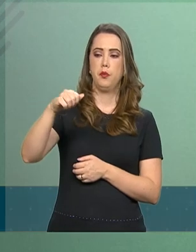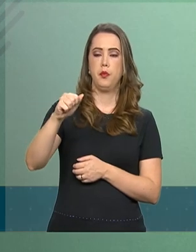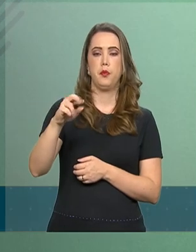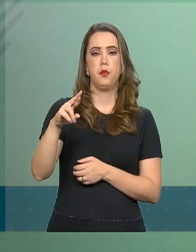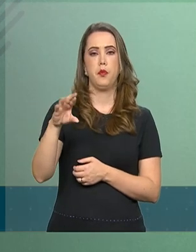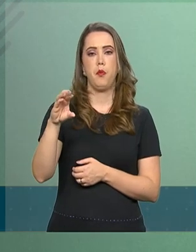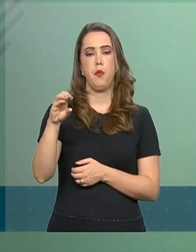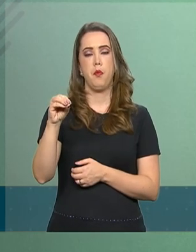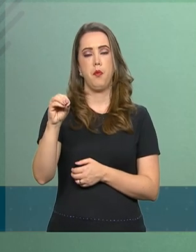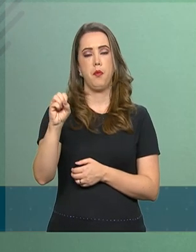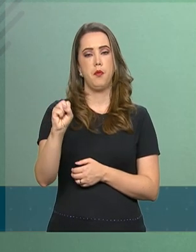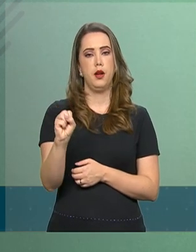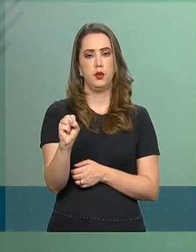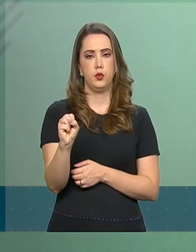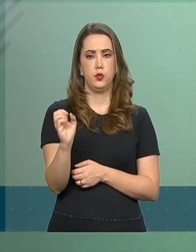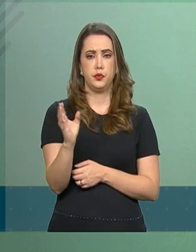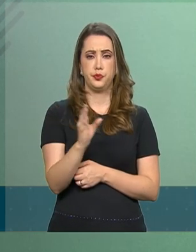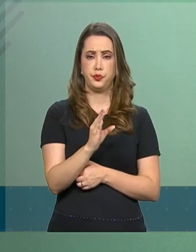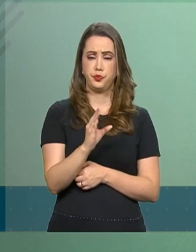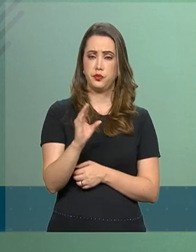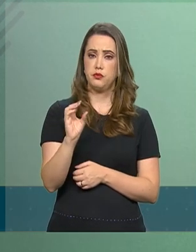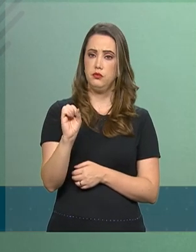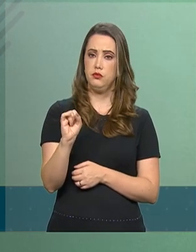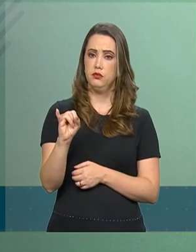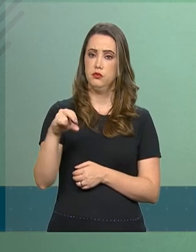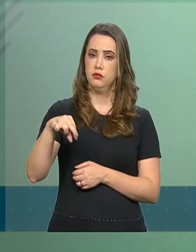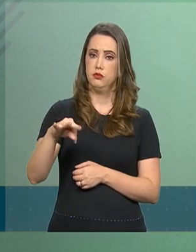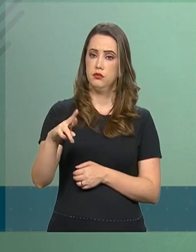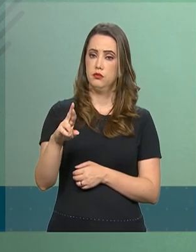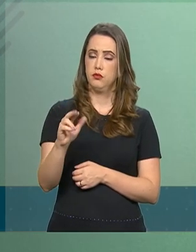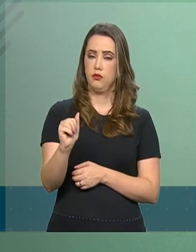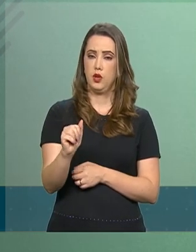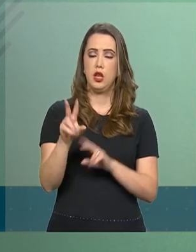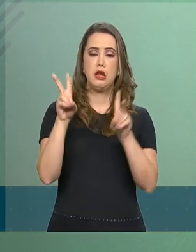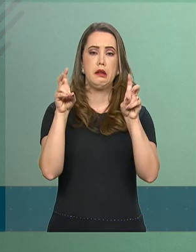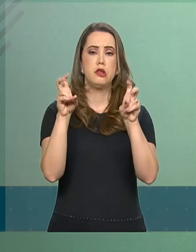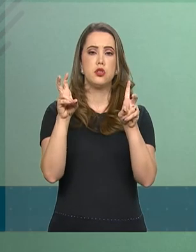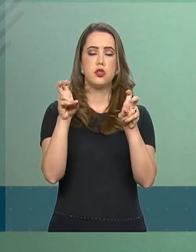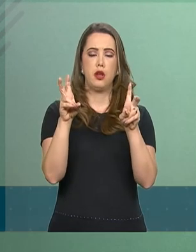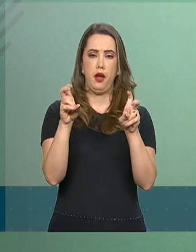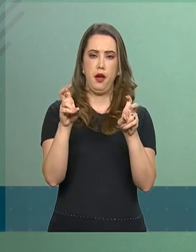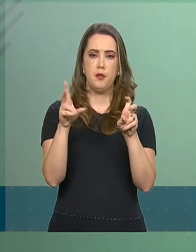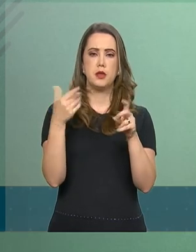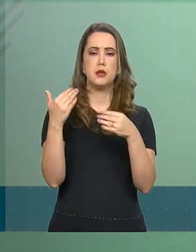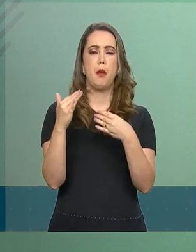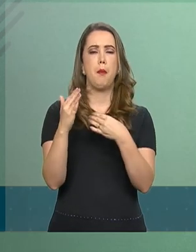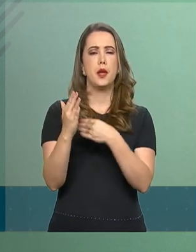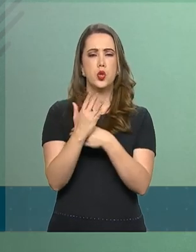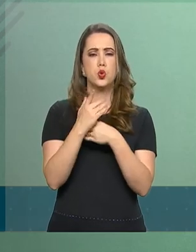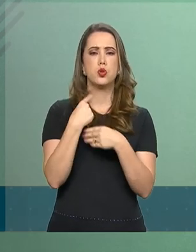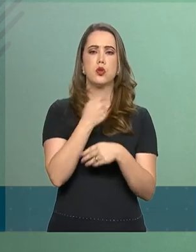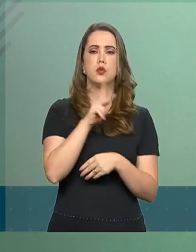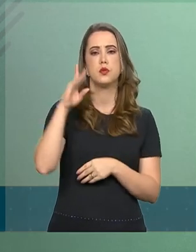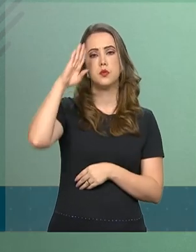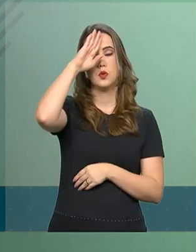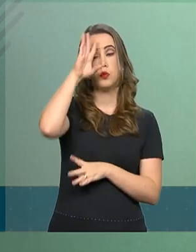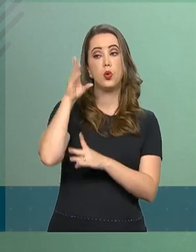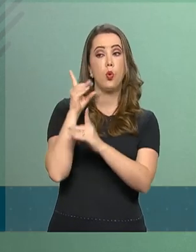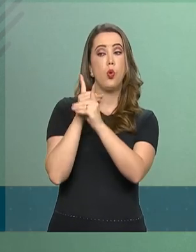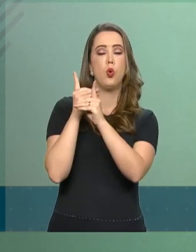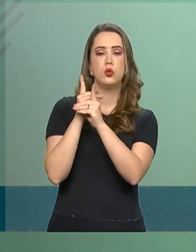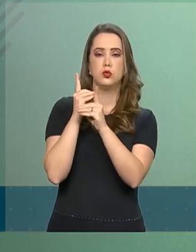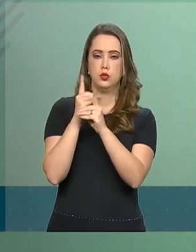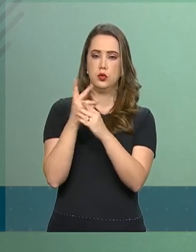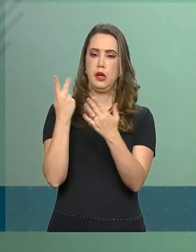foram tratados temas que irão subsidiar o nosso presidente da república para o encontro que